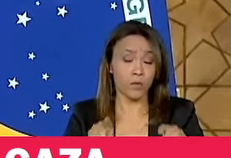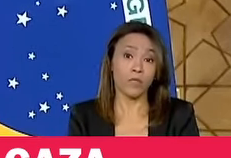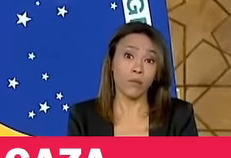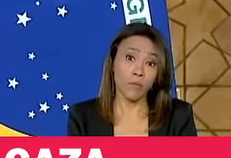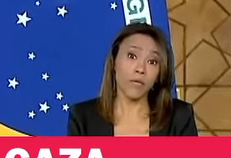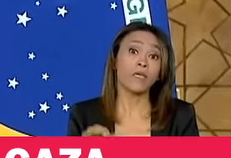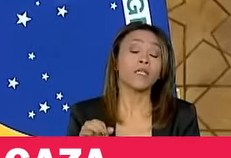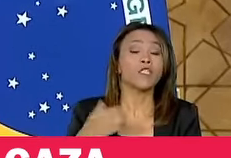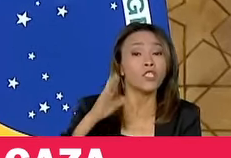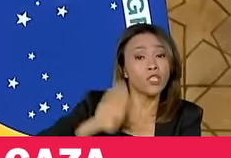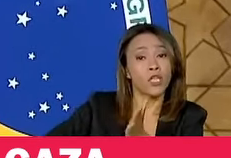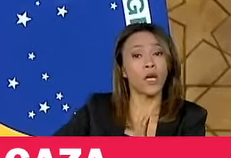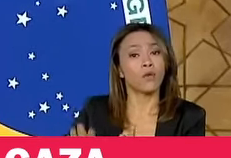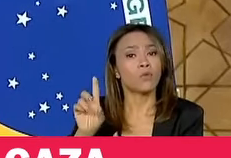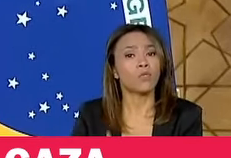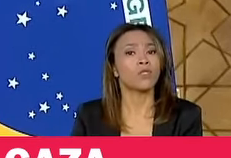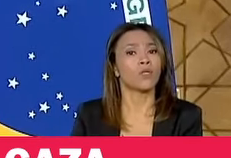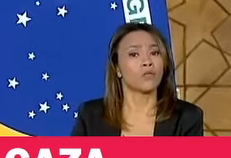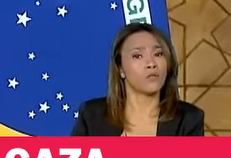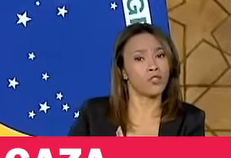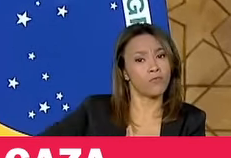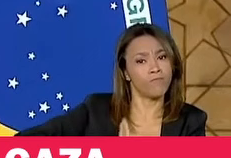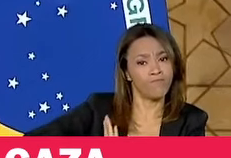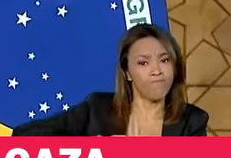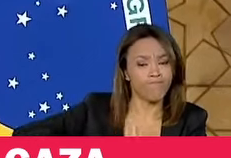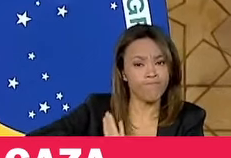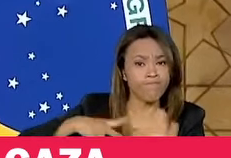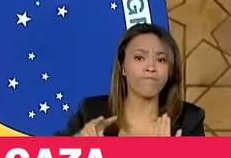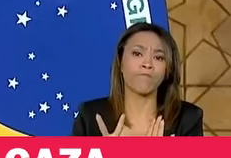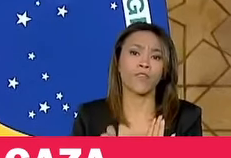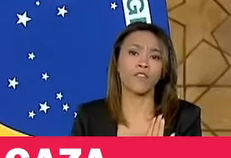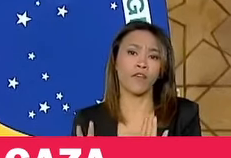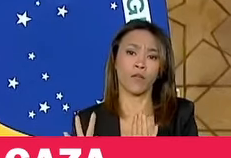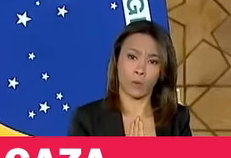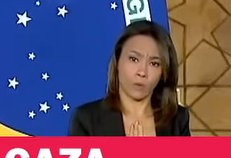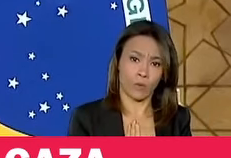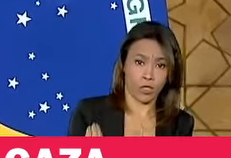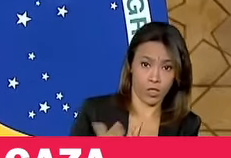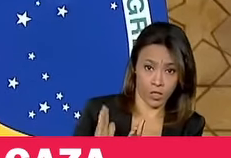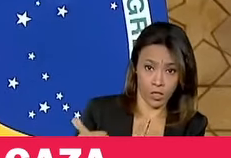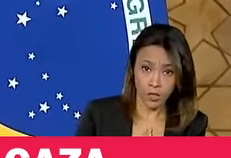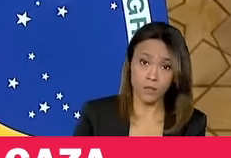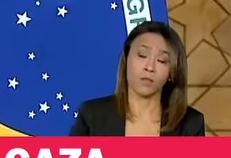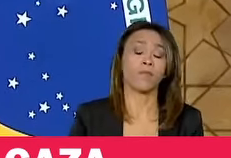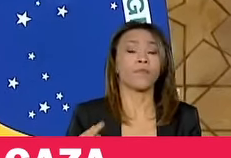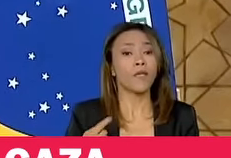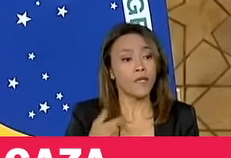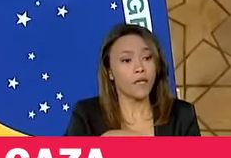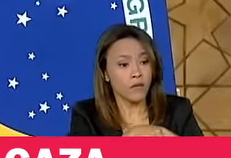veto dos países e é preciso que os membros do Conselho de Segurança sejam